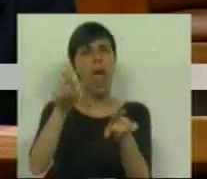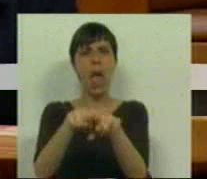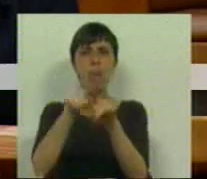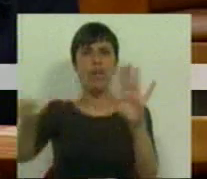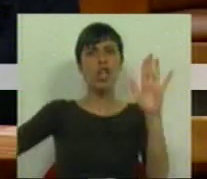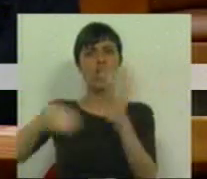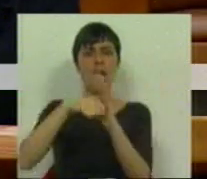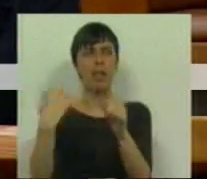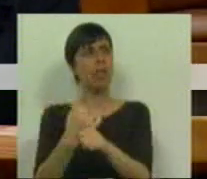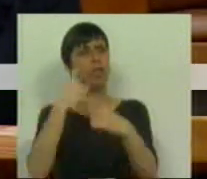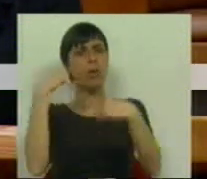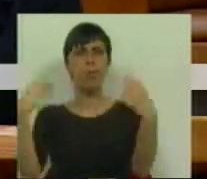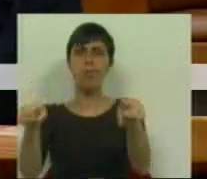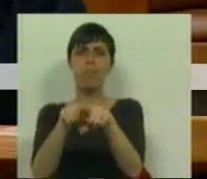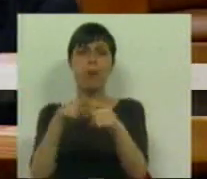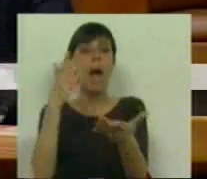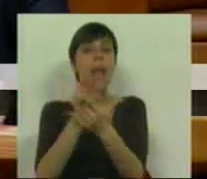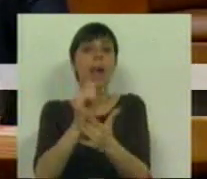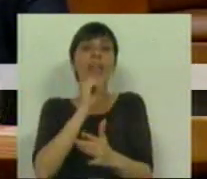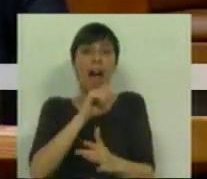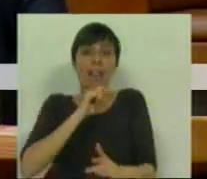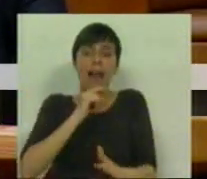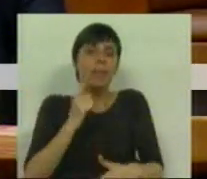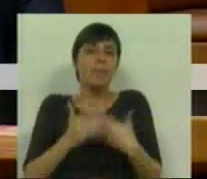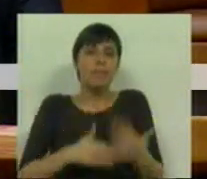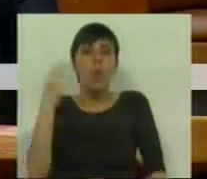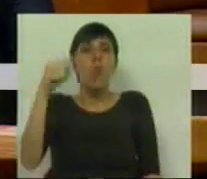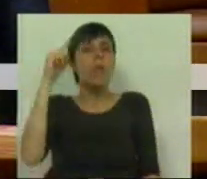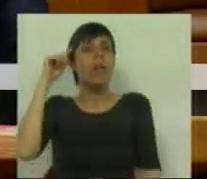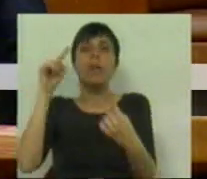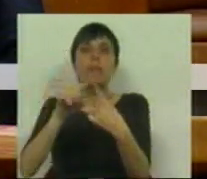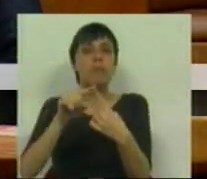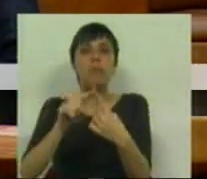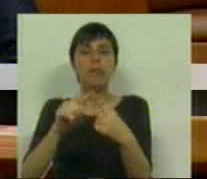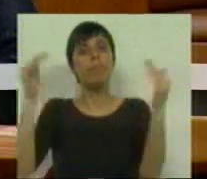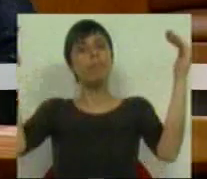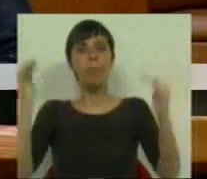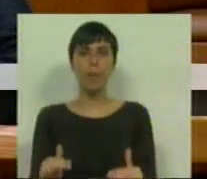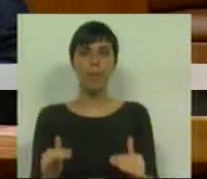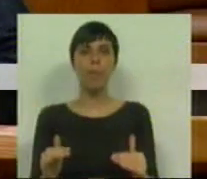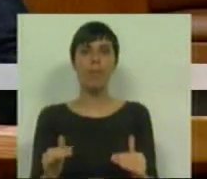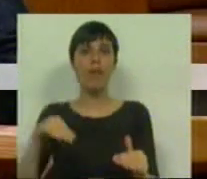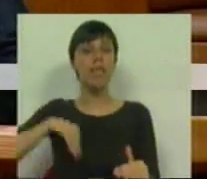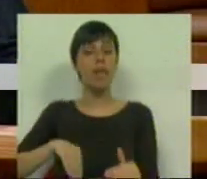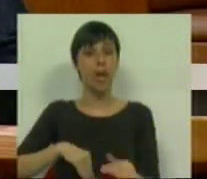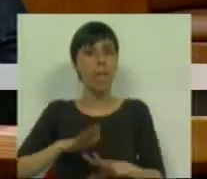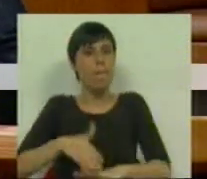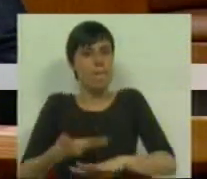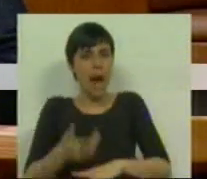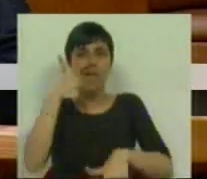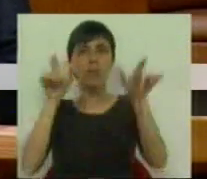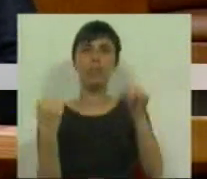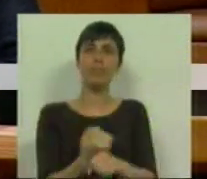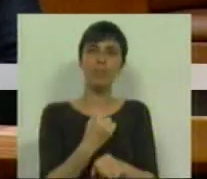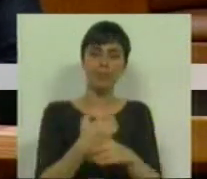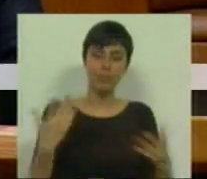chantagear a função pública até onde puder, com um único propósito: baixar ainda mais os salários dos